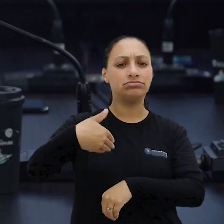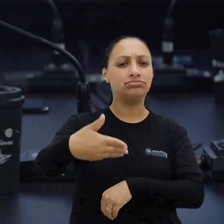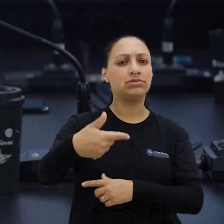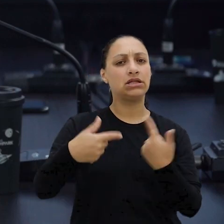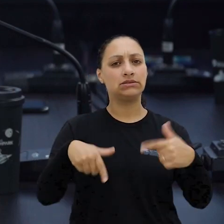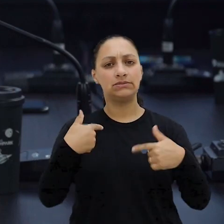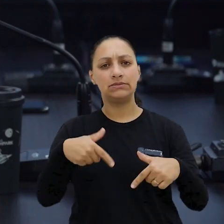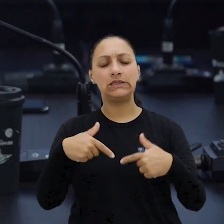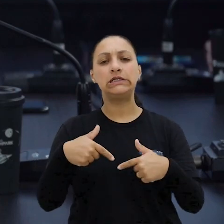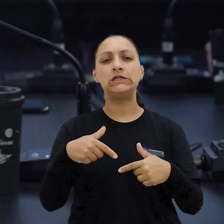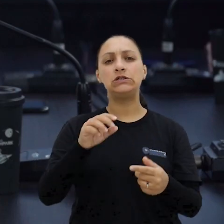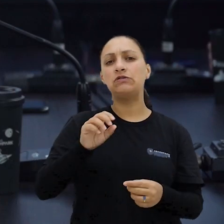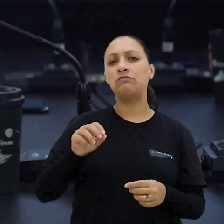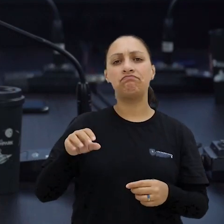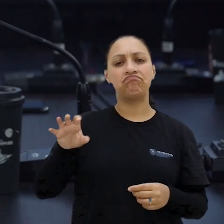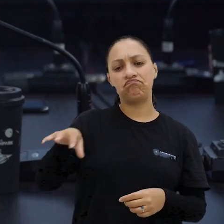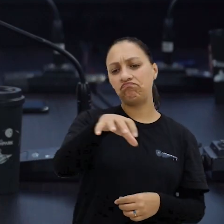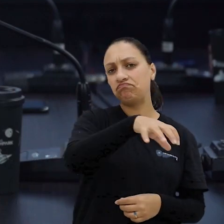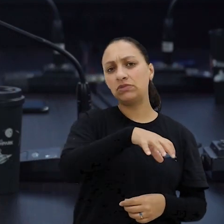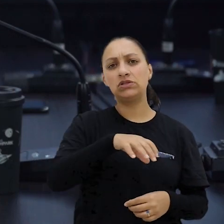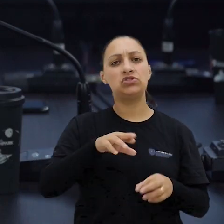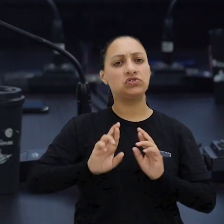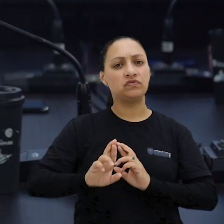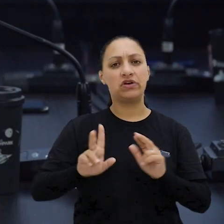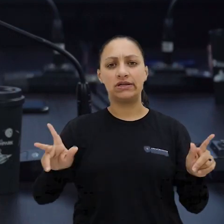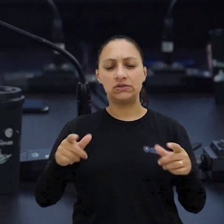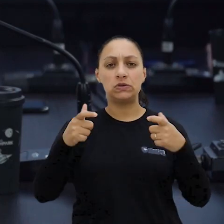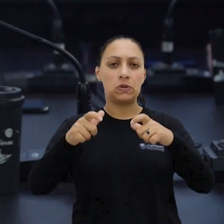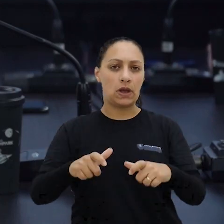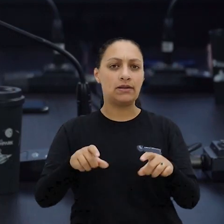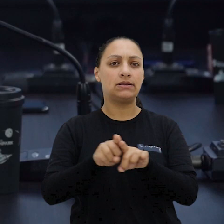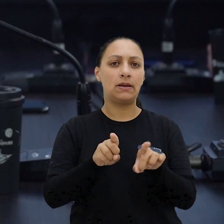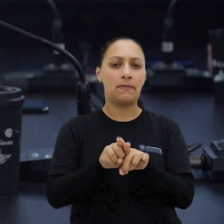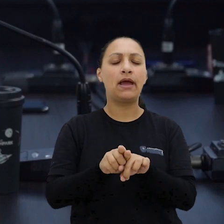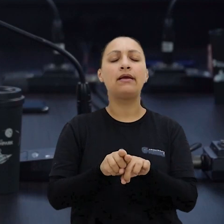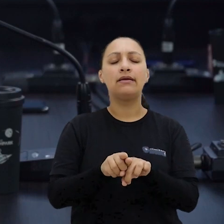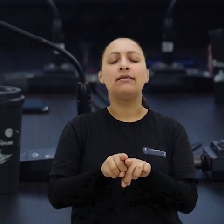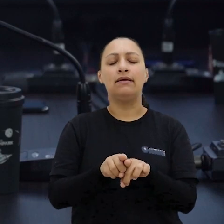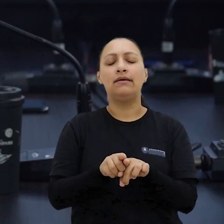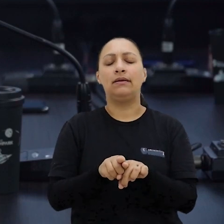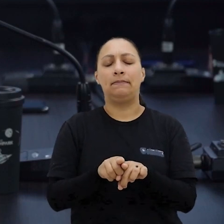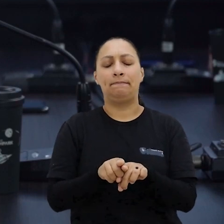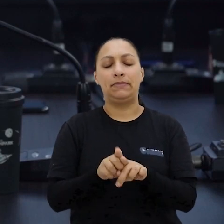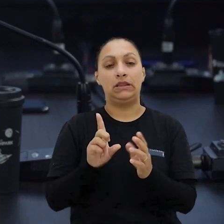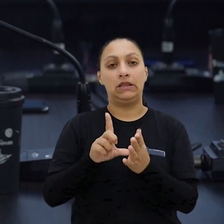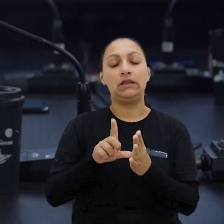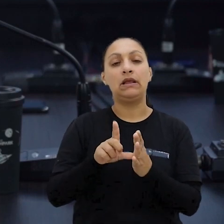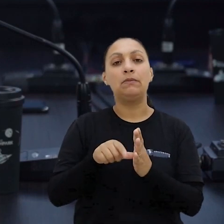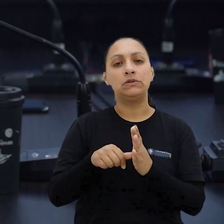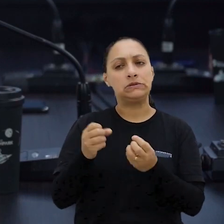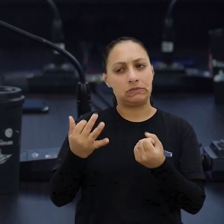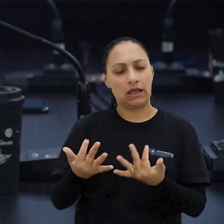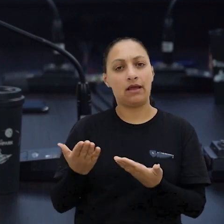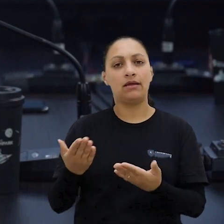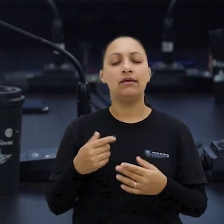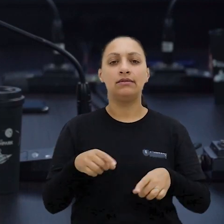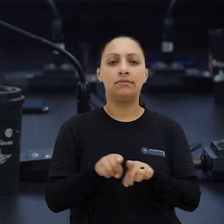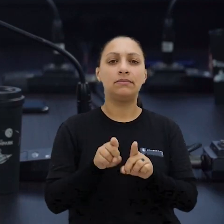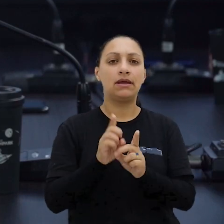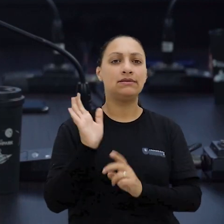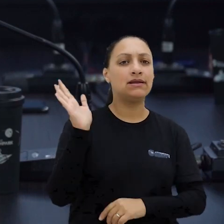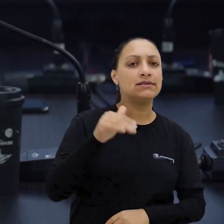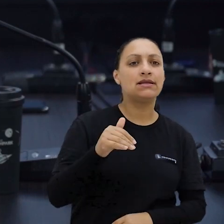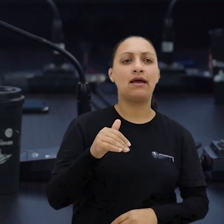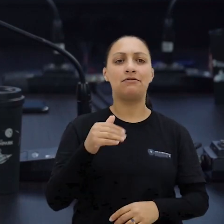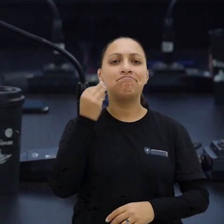consolidadas, e de diversas unidades também. A Manu vai falar um pouquinho sobre as nossas unidades, para que essas empresas tragam suas experiências,